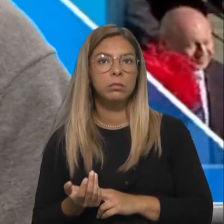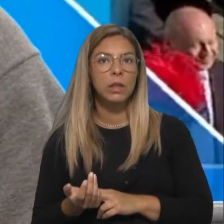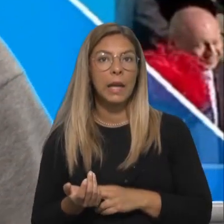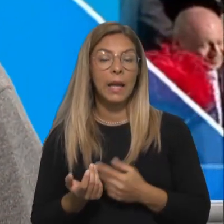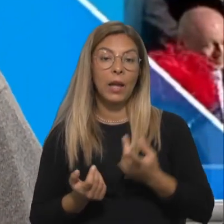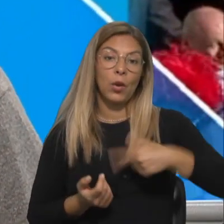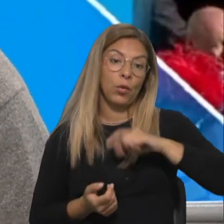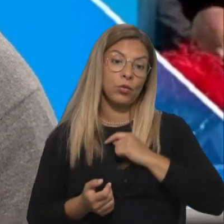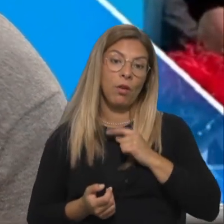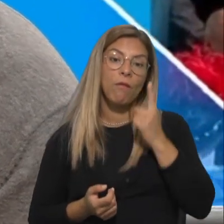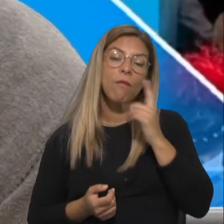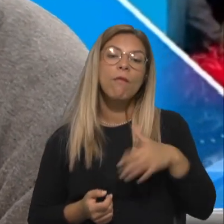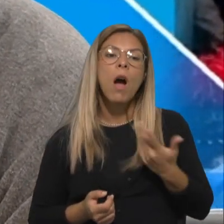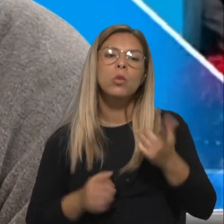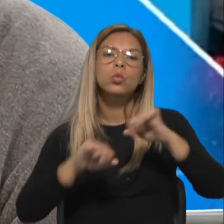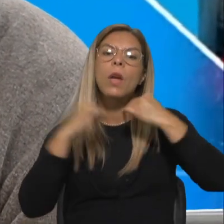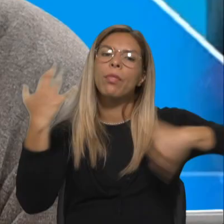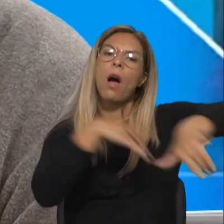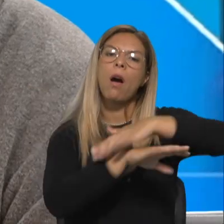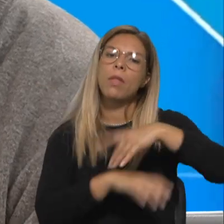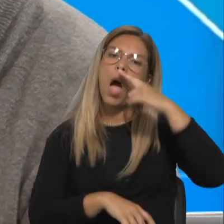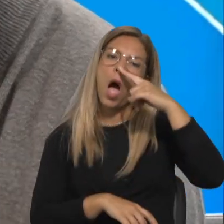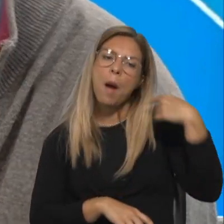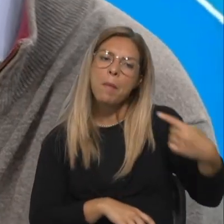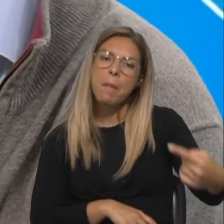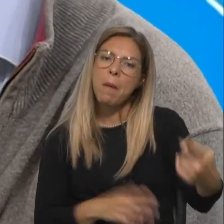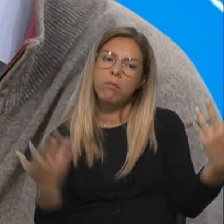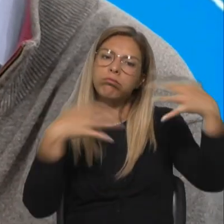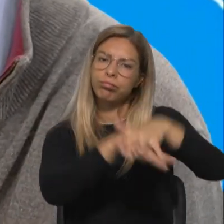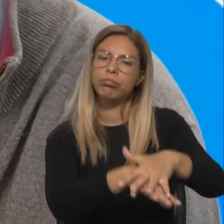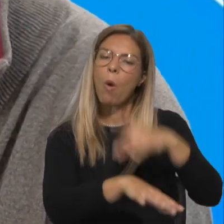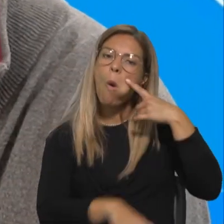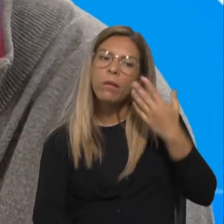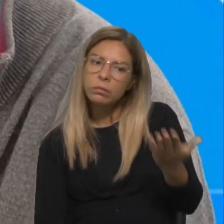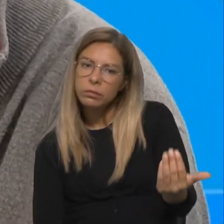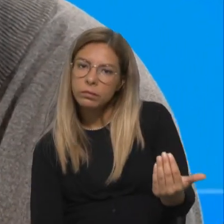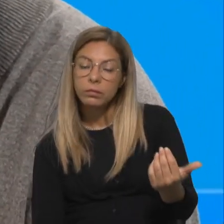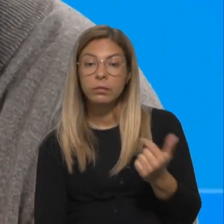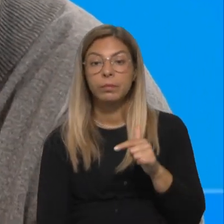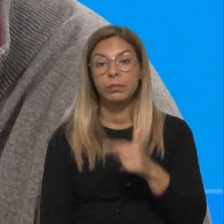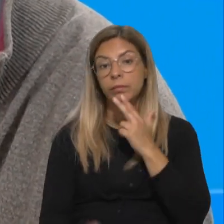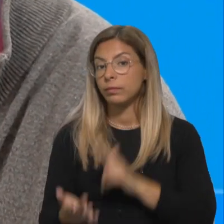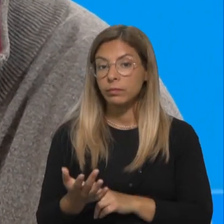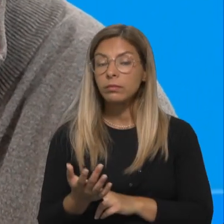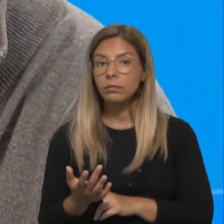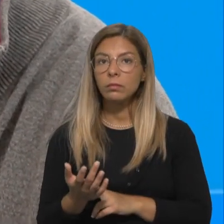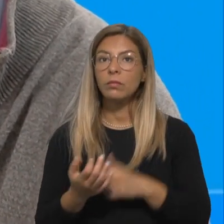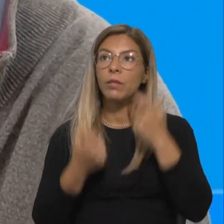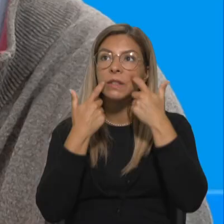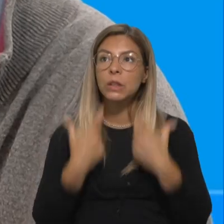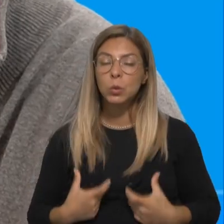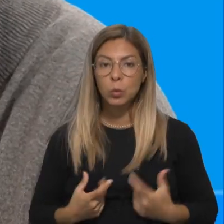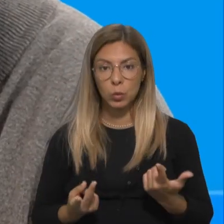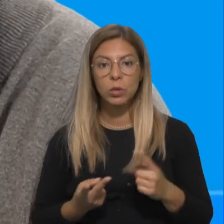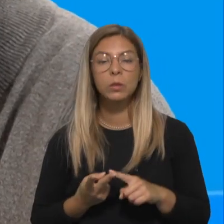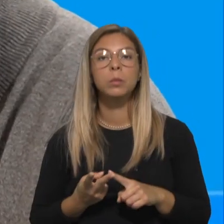escala no trabalho, na sociedade, onde quer que tenhamos essa responsabilidade. Portanto, nós não temos essa realidade física,